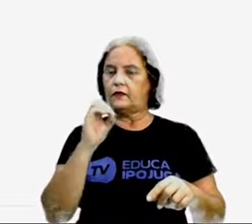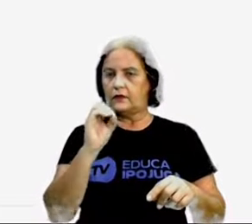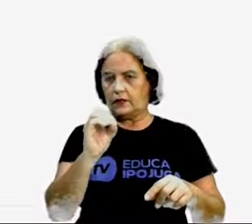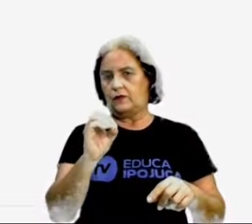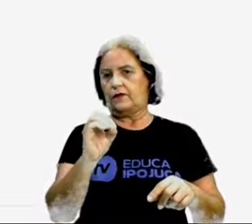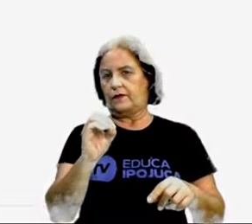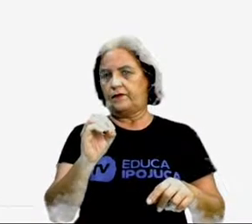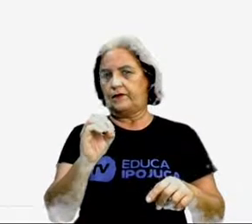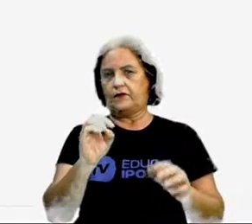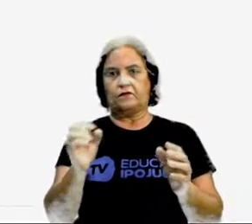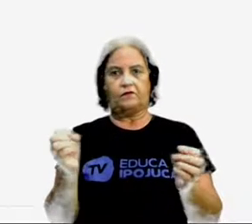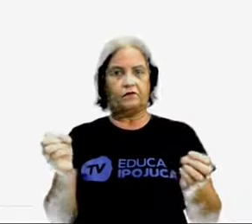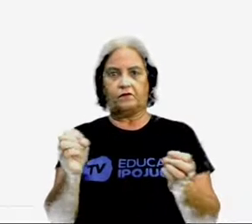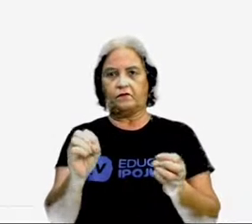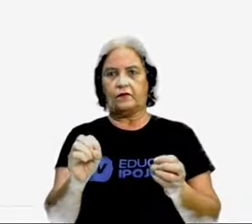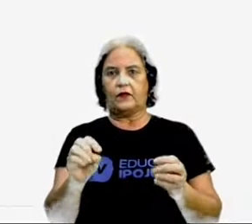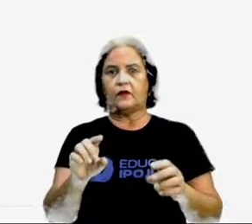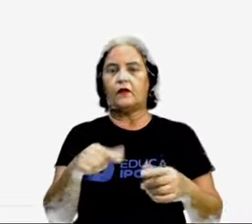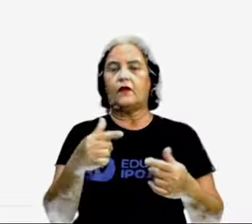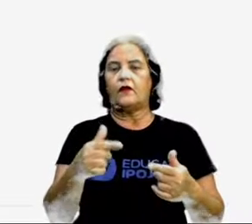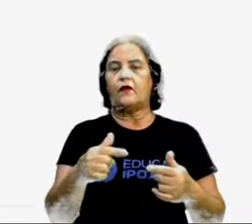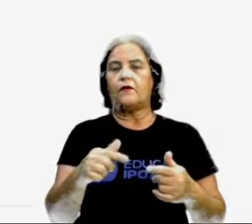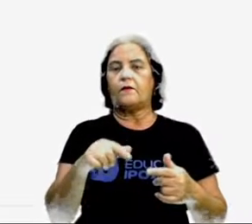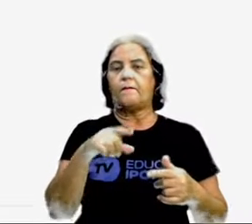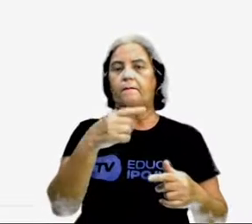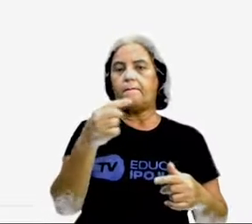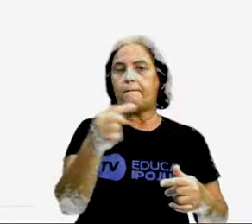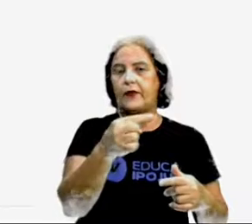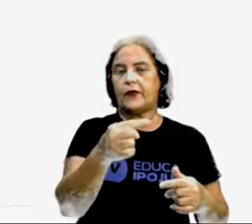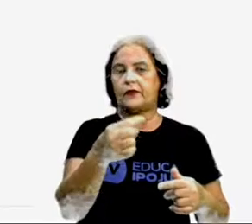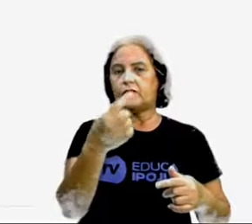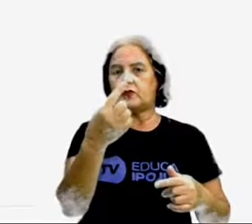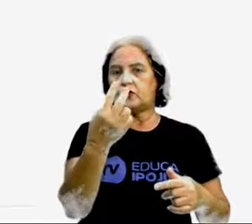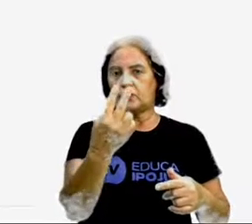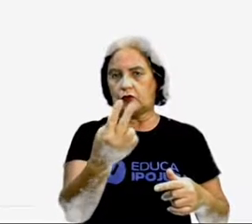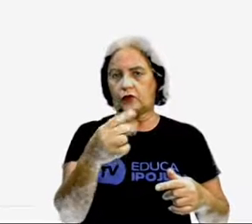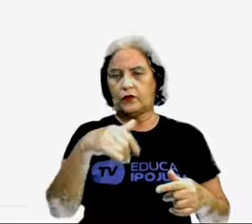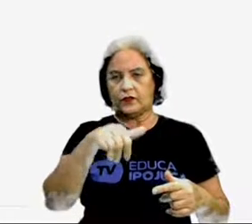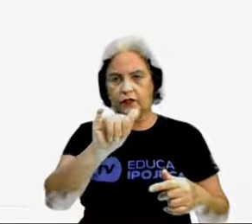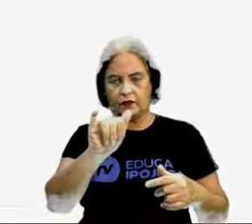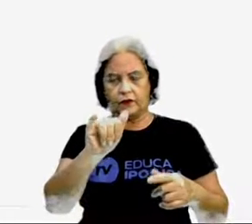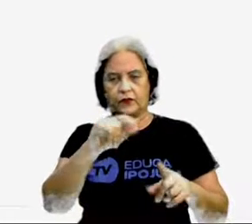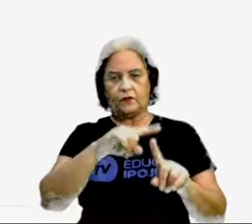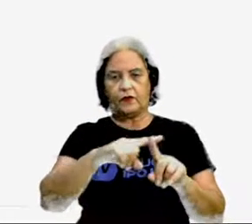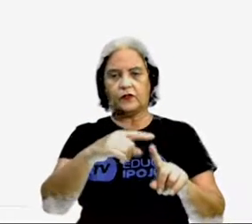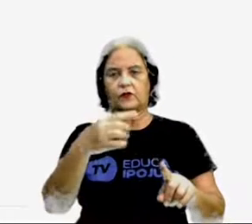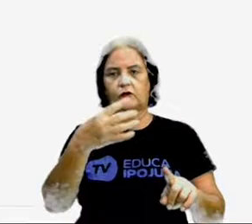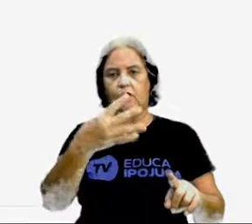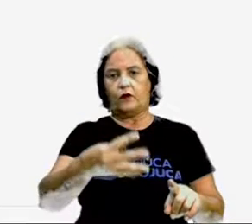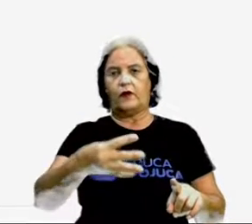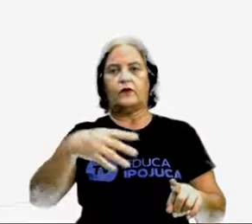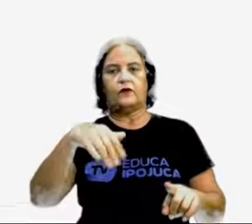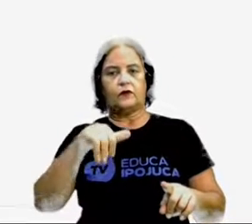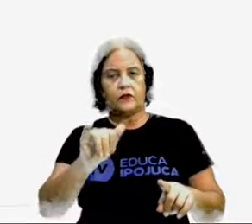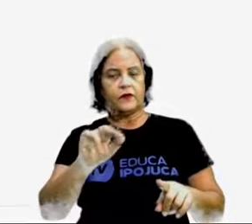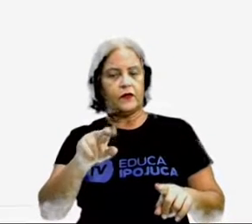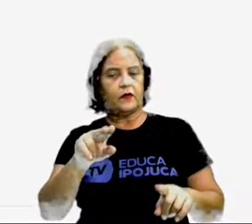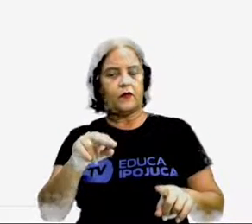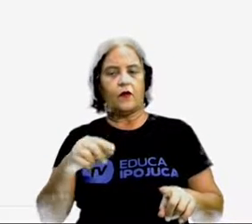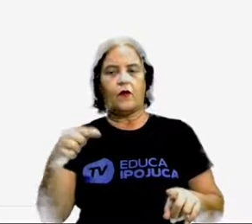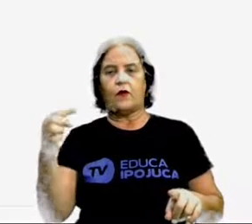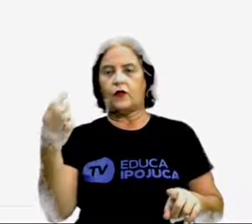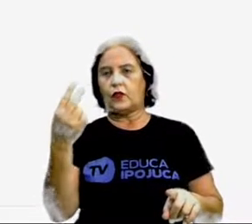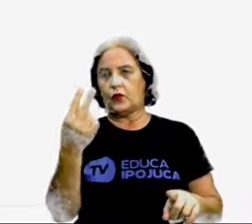foi eliminado. E menos 2y mais 4y é igual a 2y.